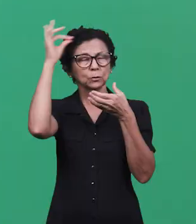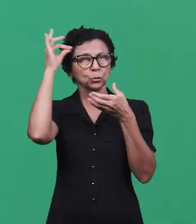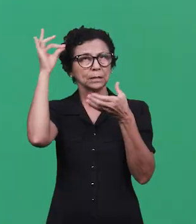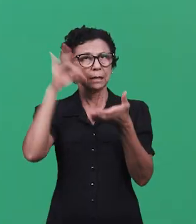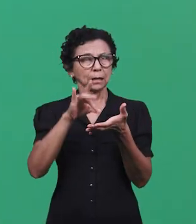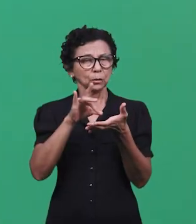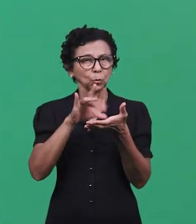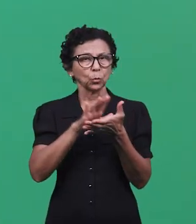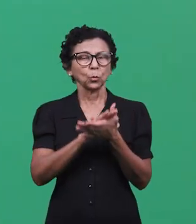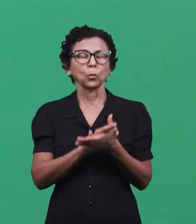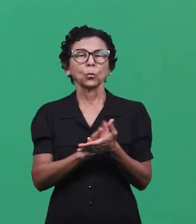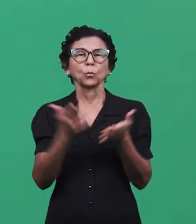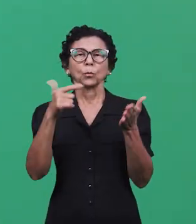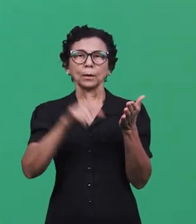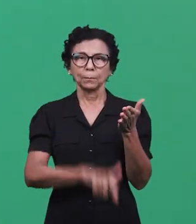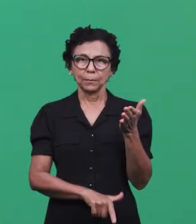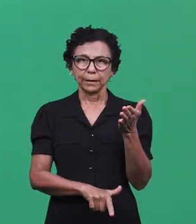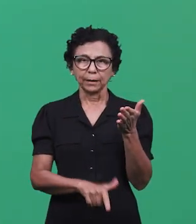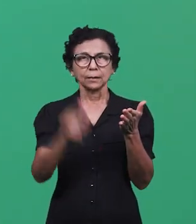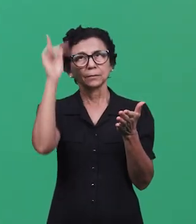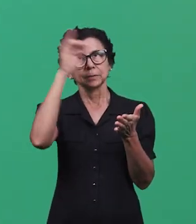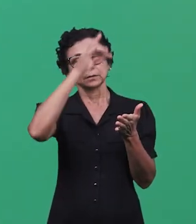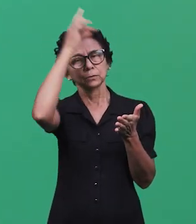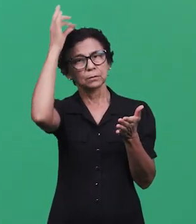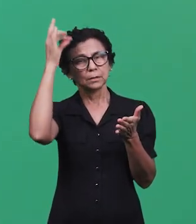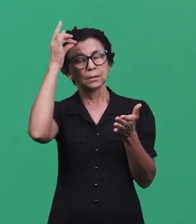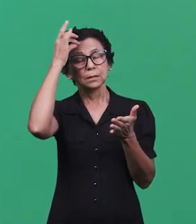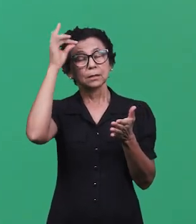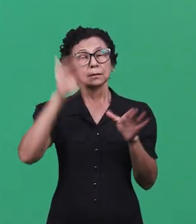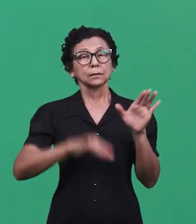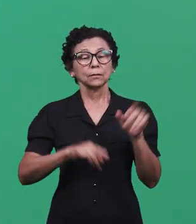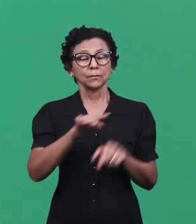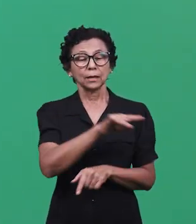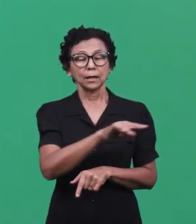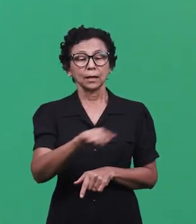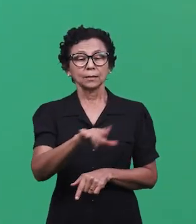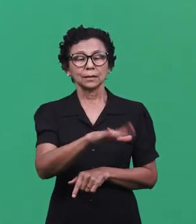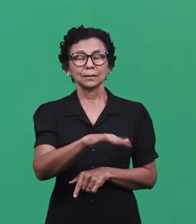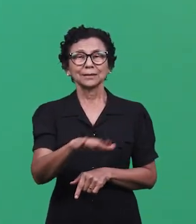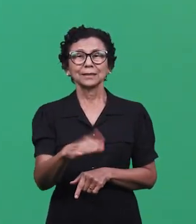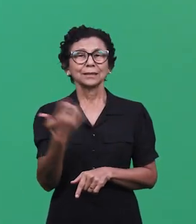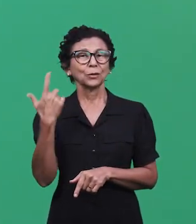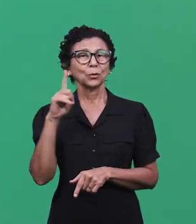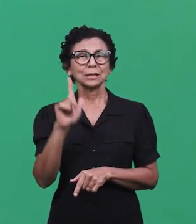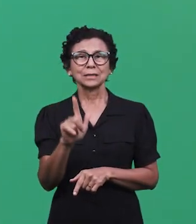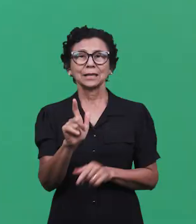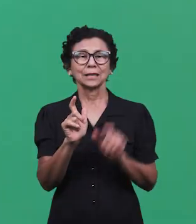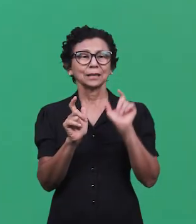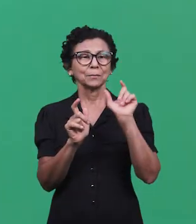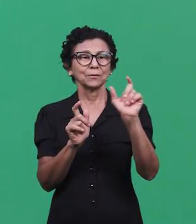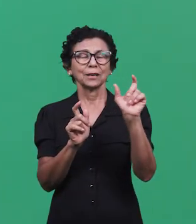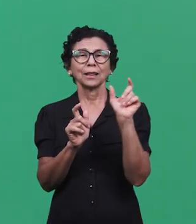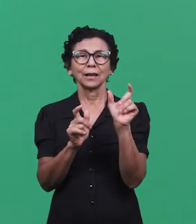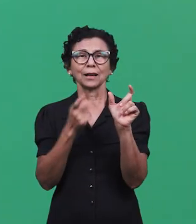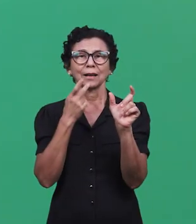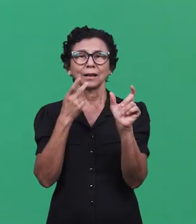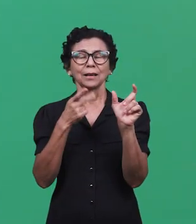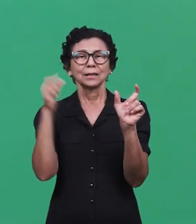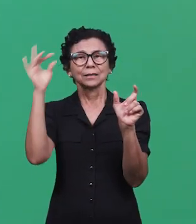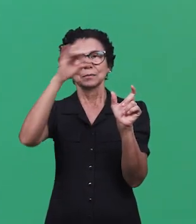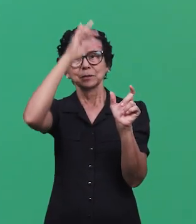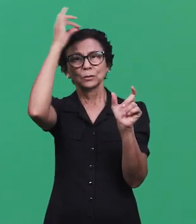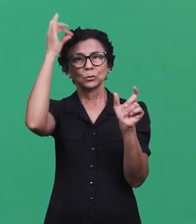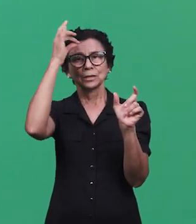Santo. Por quê? Talvez essa criança ela não consiga pronunciar esta palavra. Espírito